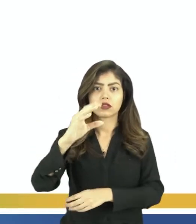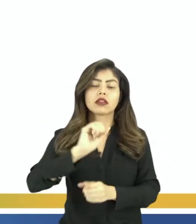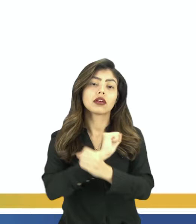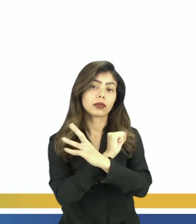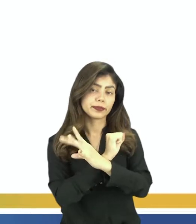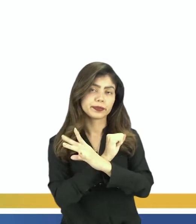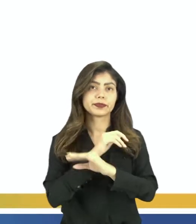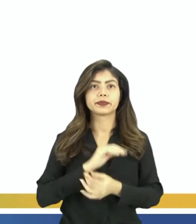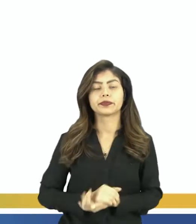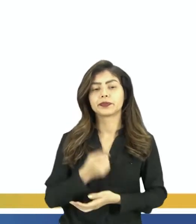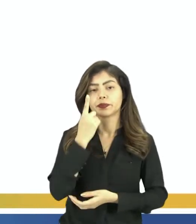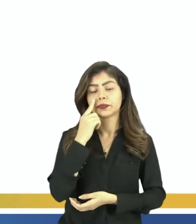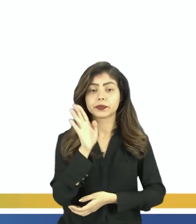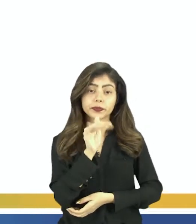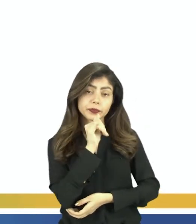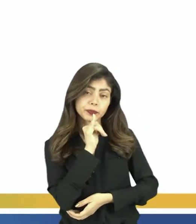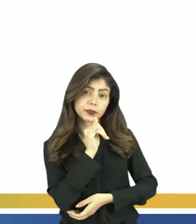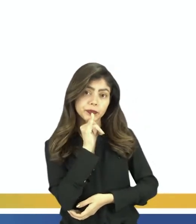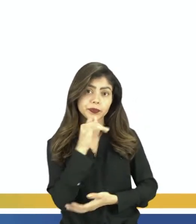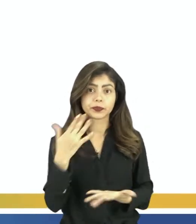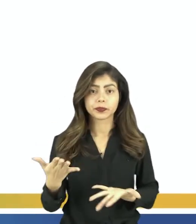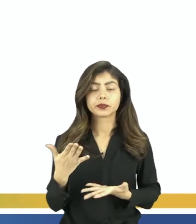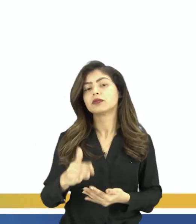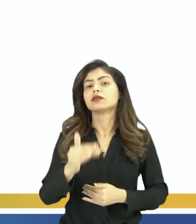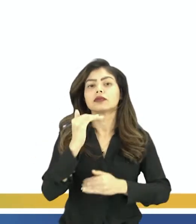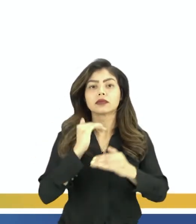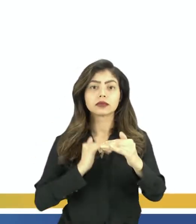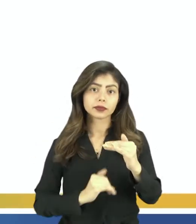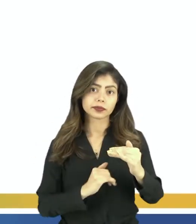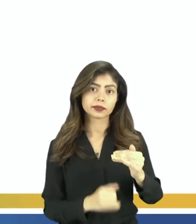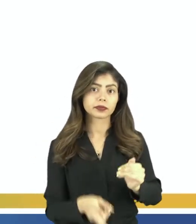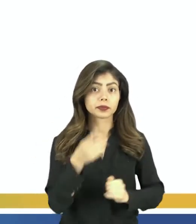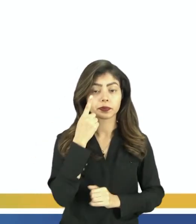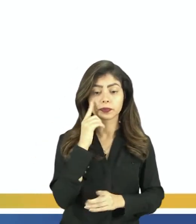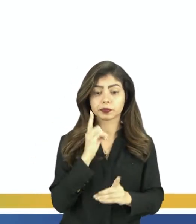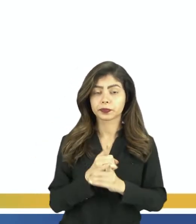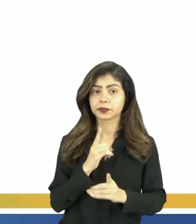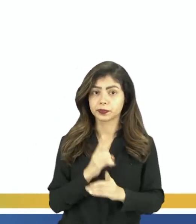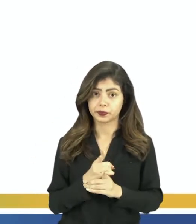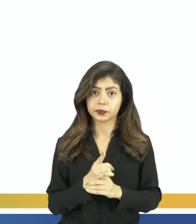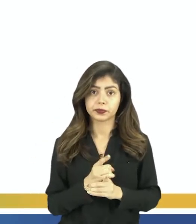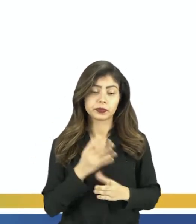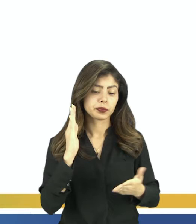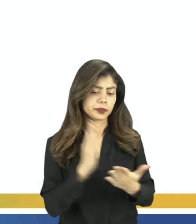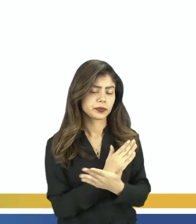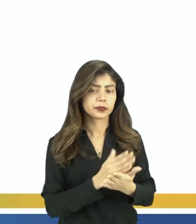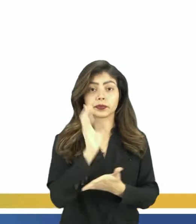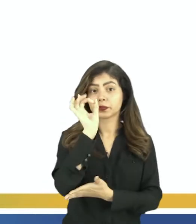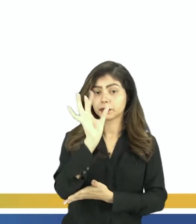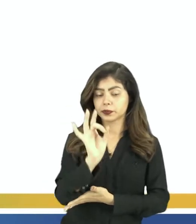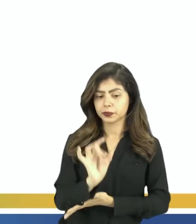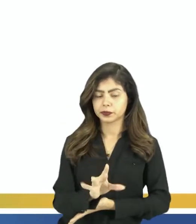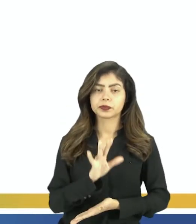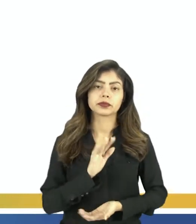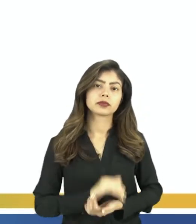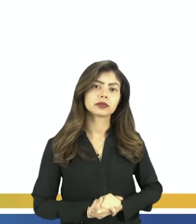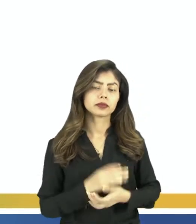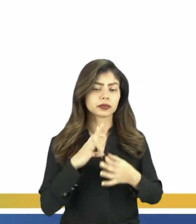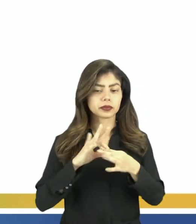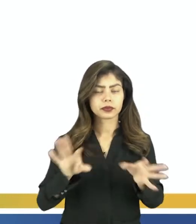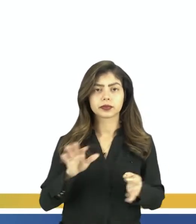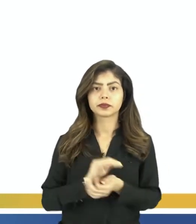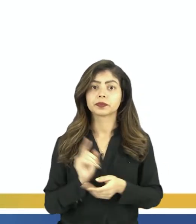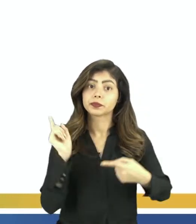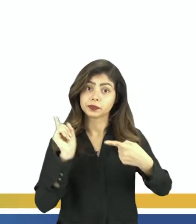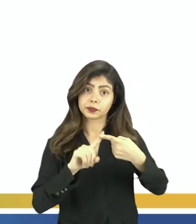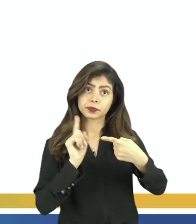ácida. E aqui eu trouxe alguns exemplos para a gente identificar a quantidade de H+ que cada ácido pode liberar. Então, aqui, ó,